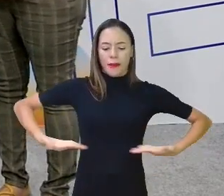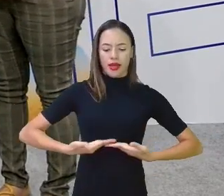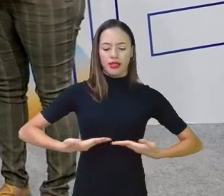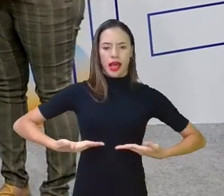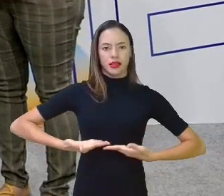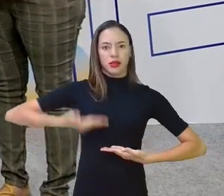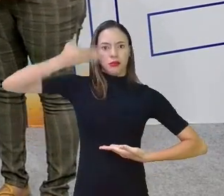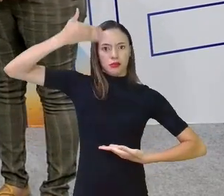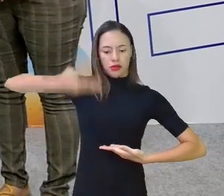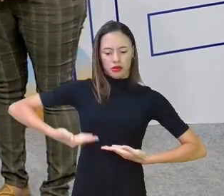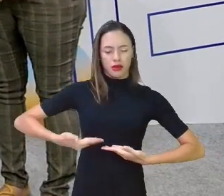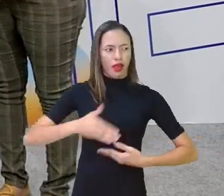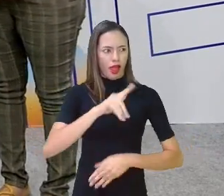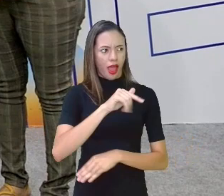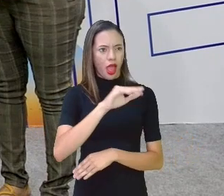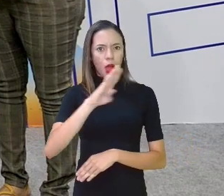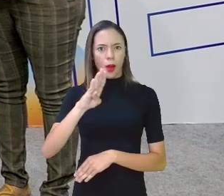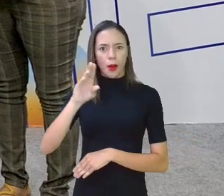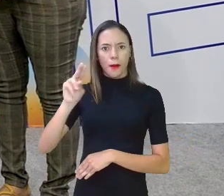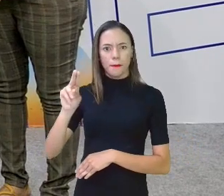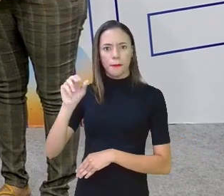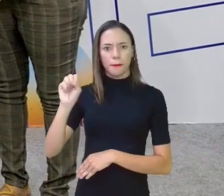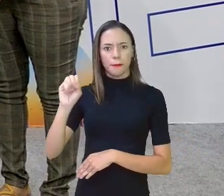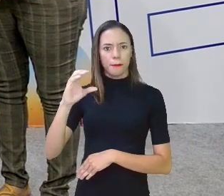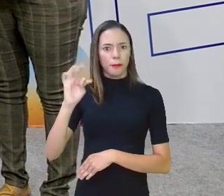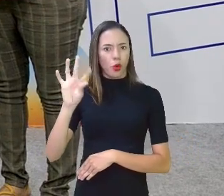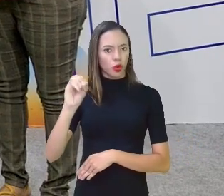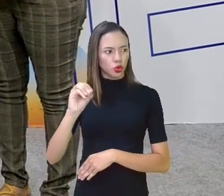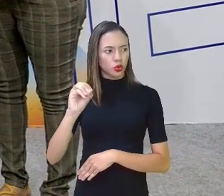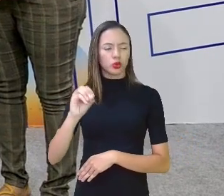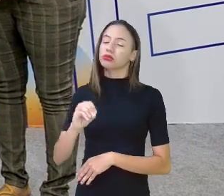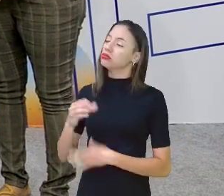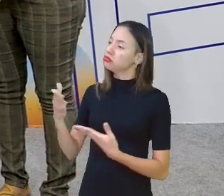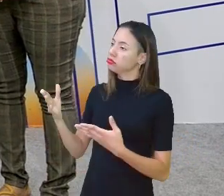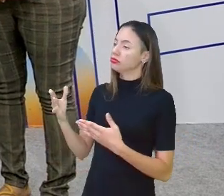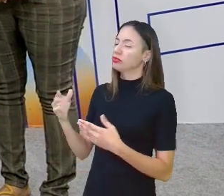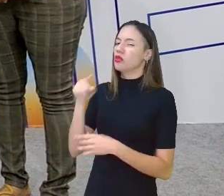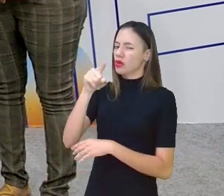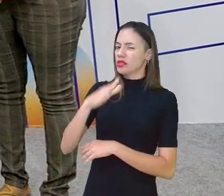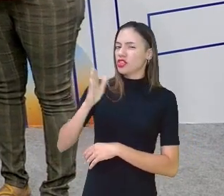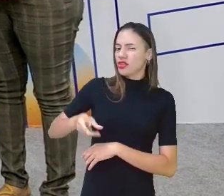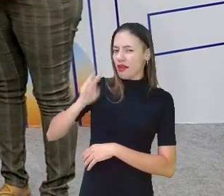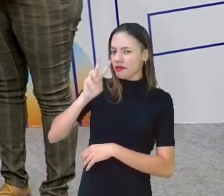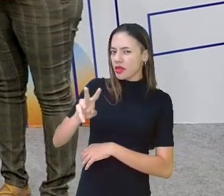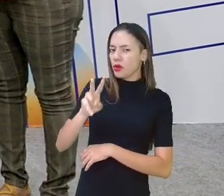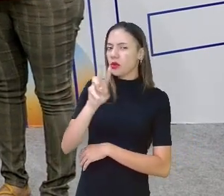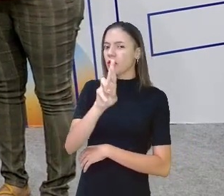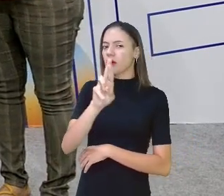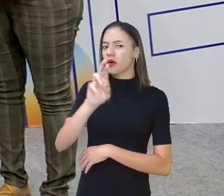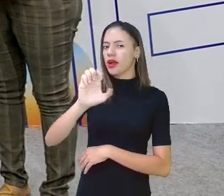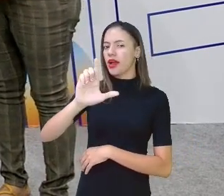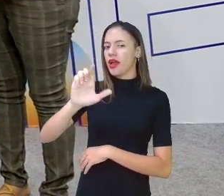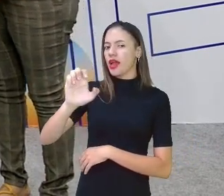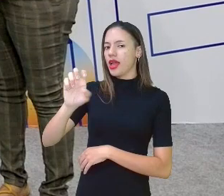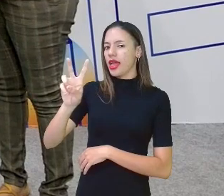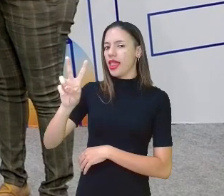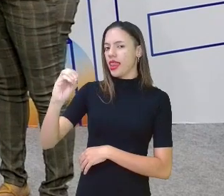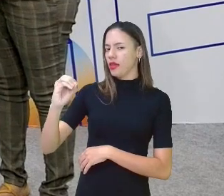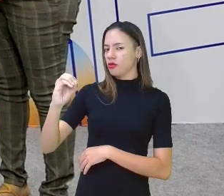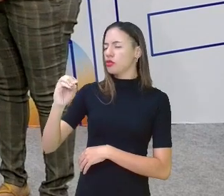Pode ser busto, mas o que é fazer um relevo? Vocês já viram um relevo? O que é um relevo? O que é um relevo?